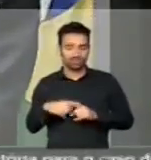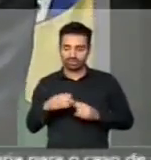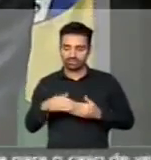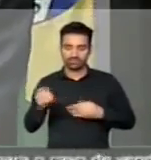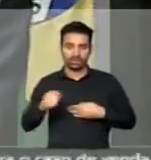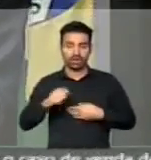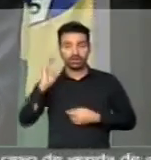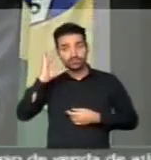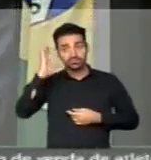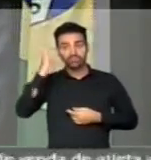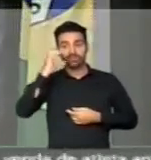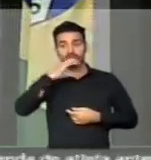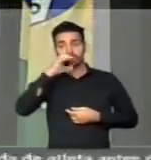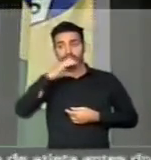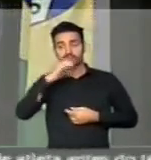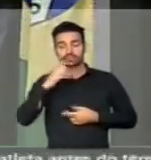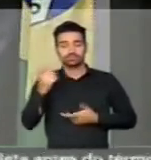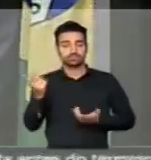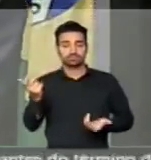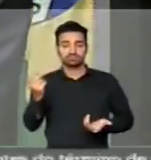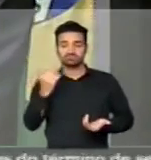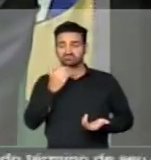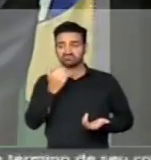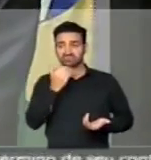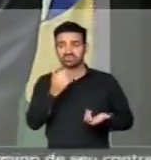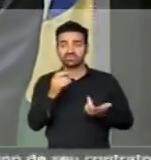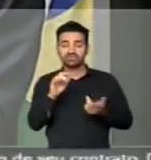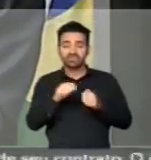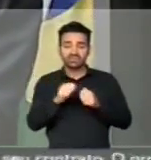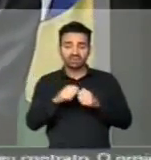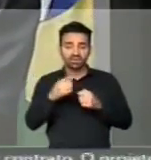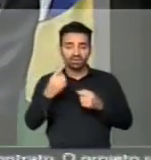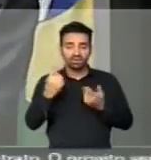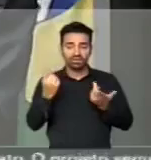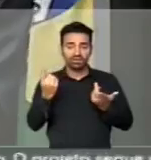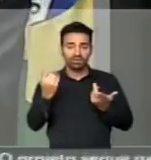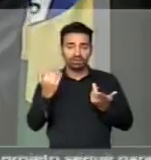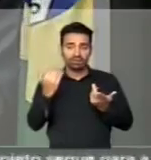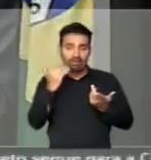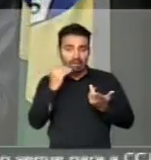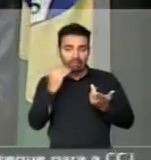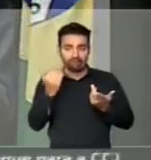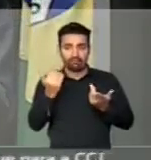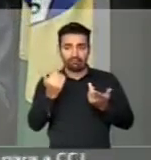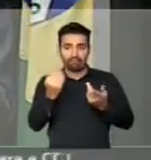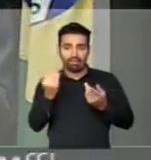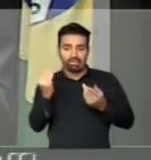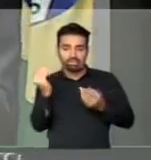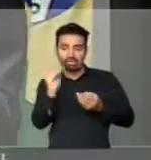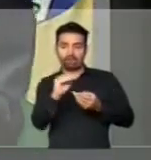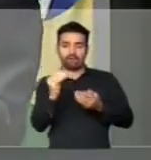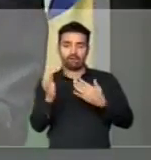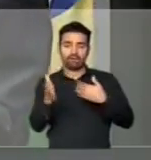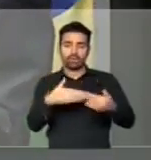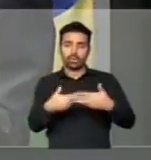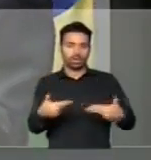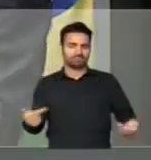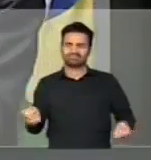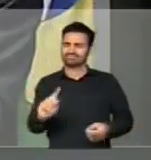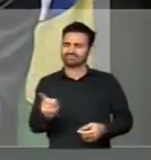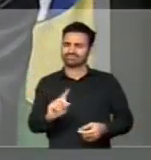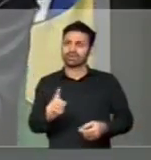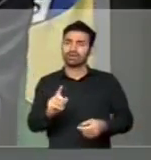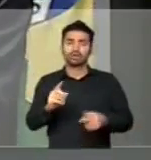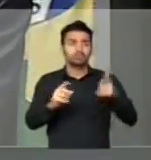com remédios indolores, remendos burocráticos ou com a simples repetição de políticas que já